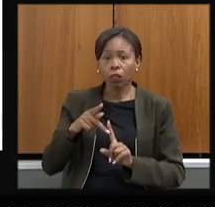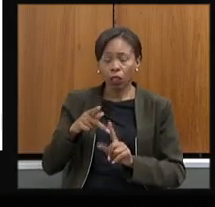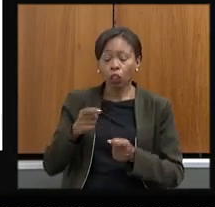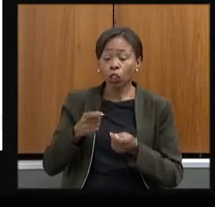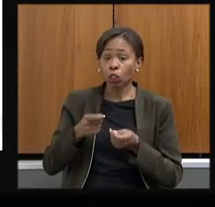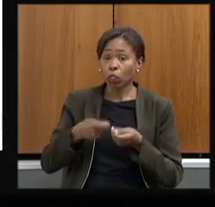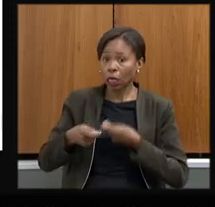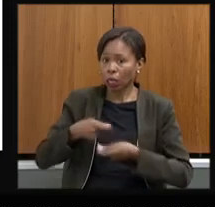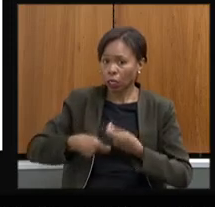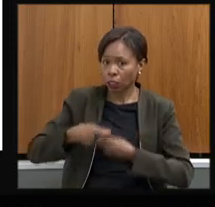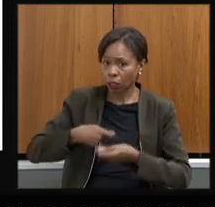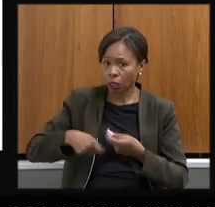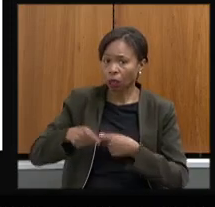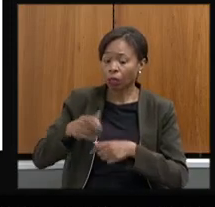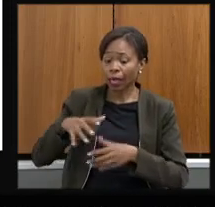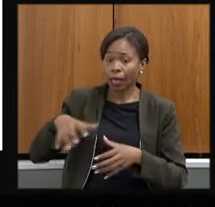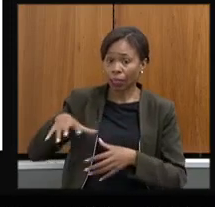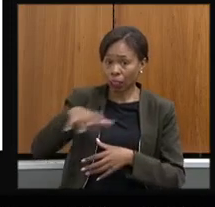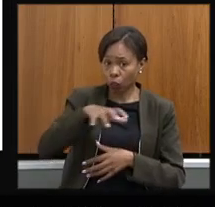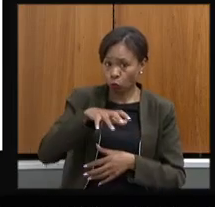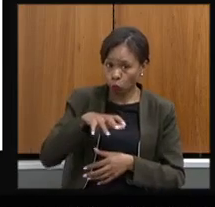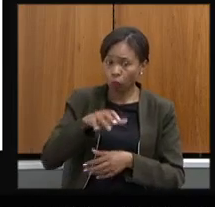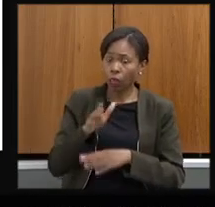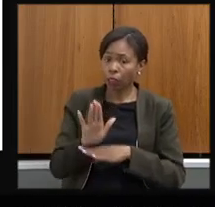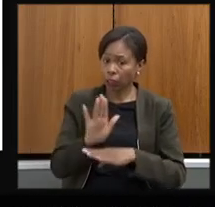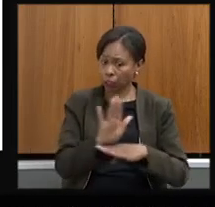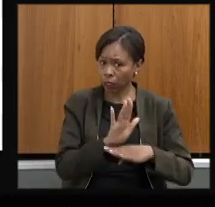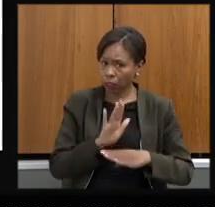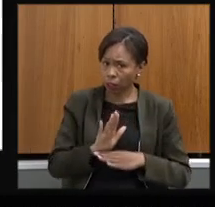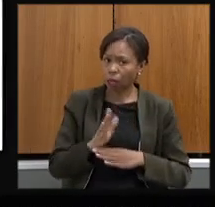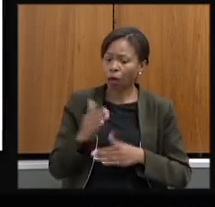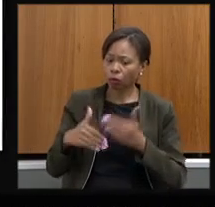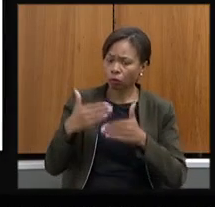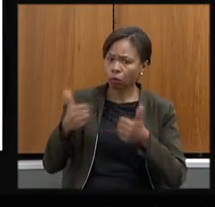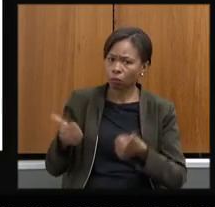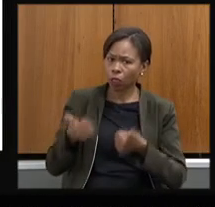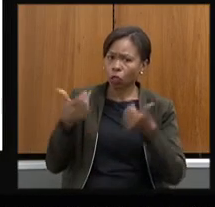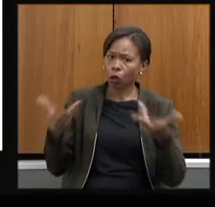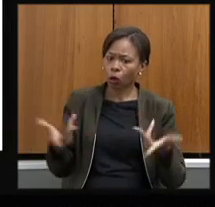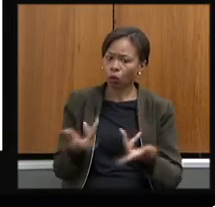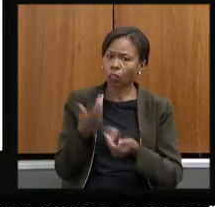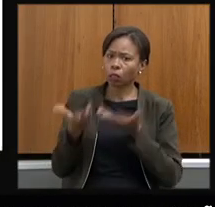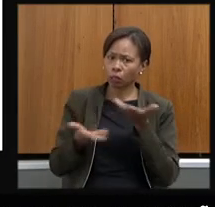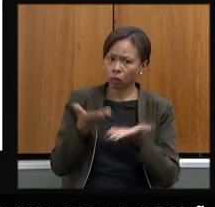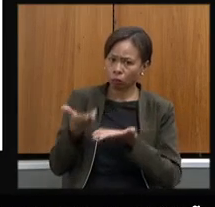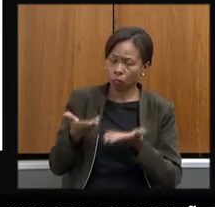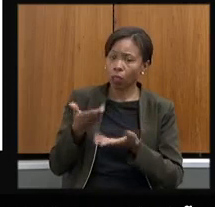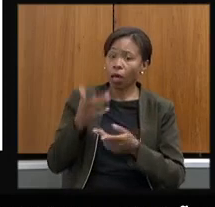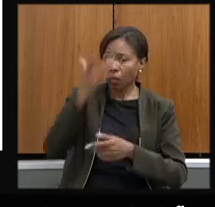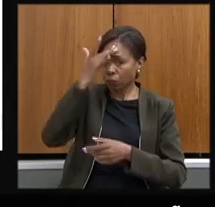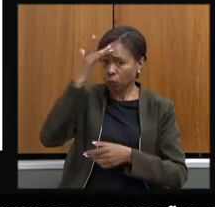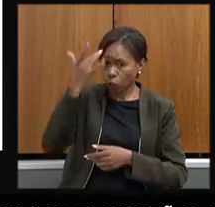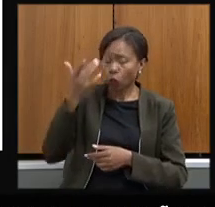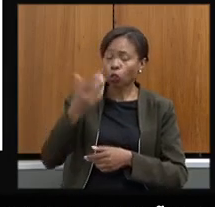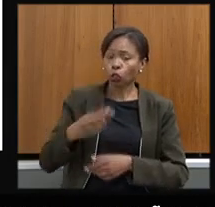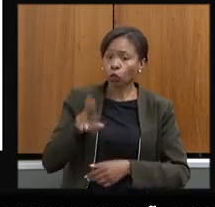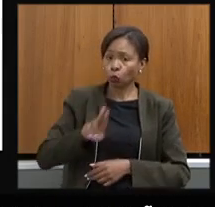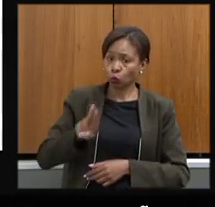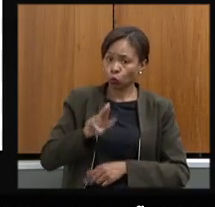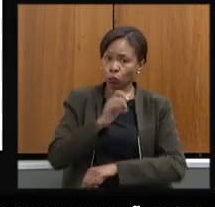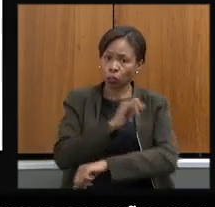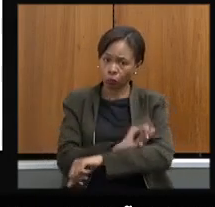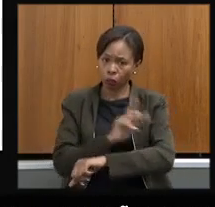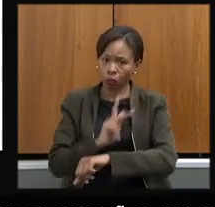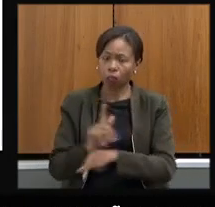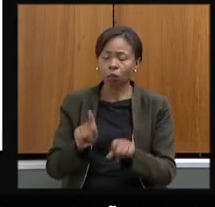uma preocupação muito grande nossa é a melhoria desse atendimento gerar mais qualidade aos beneficiários do Ipsemg que a gente teve a